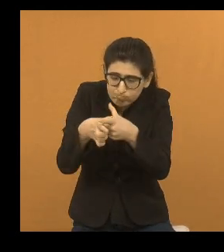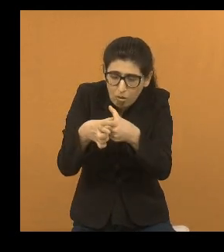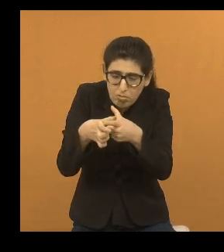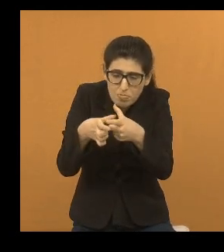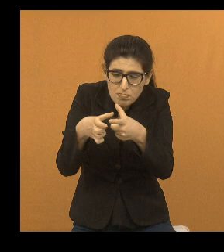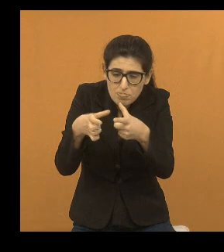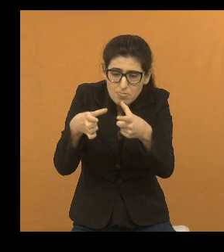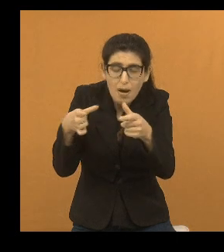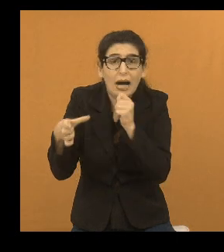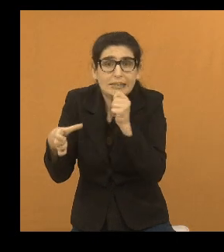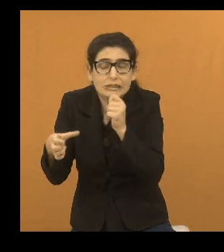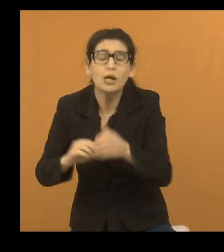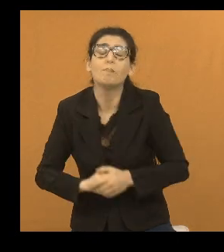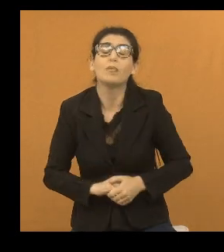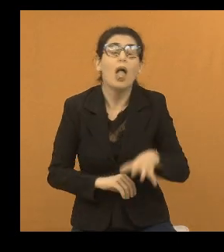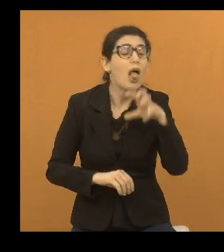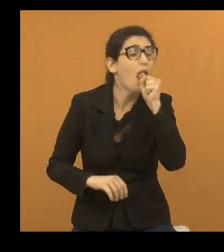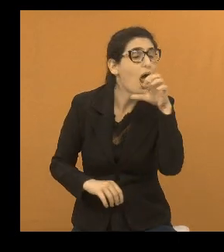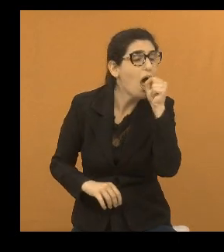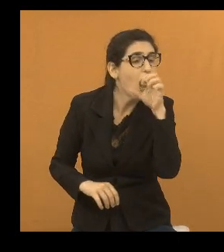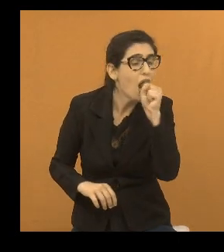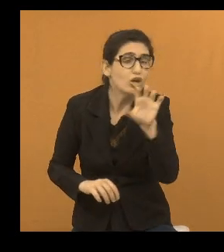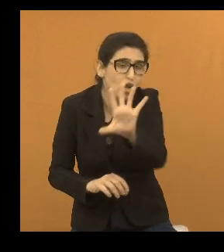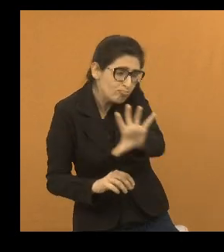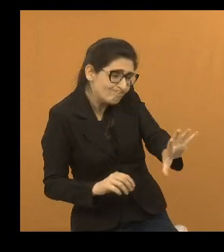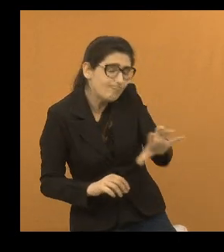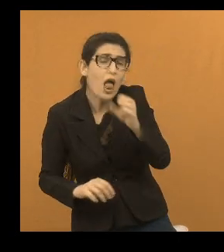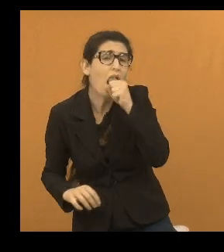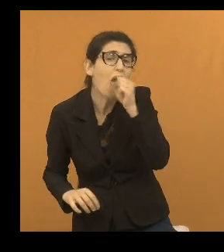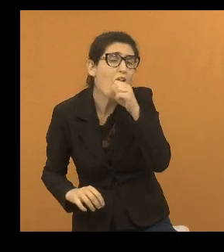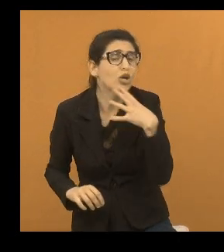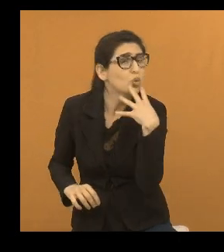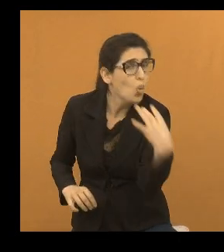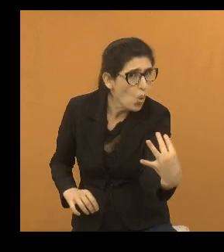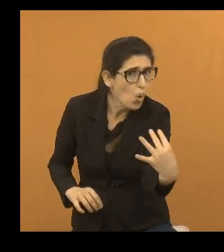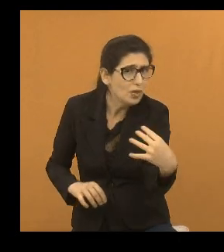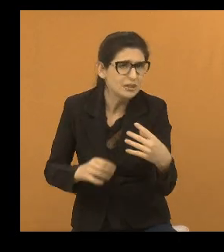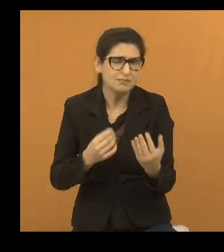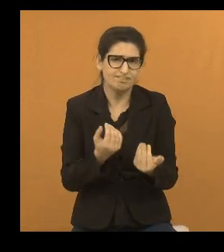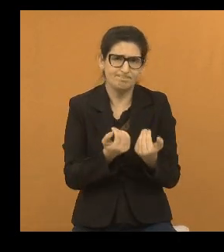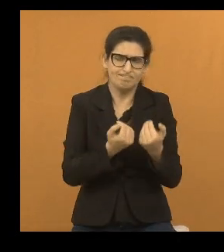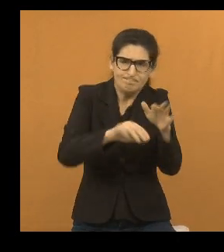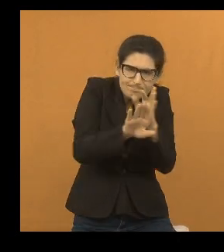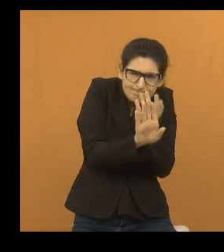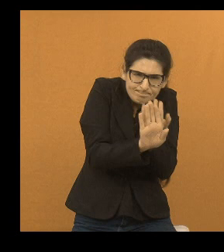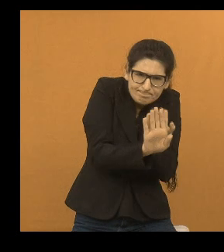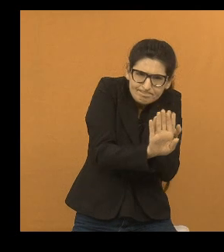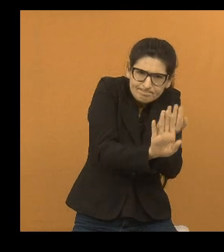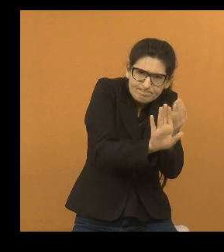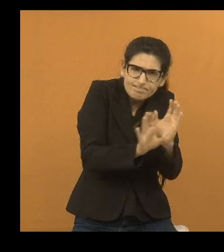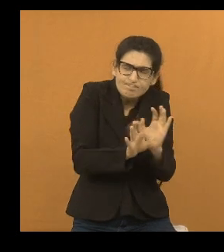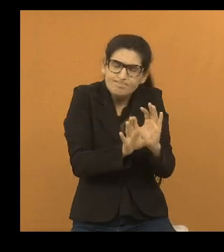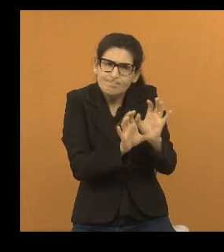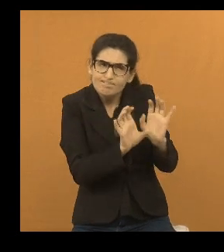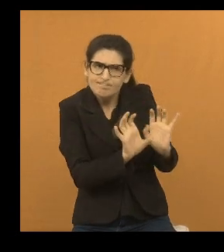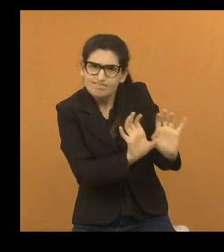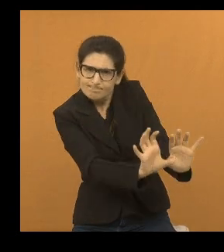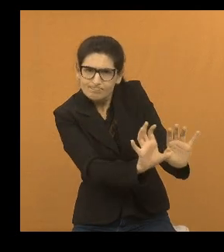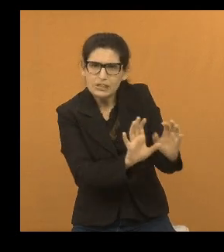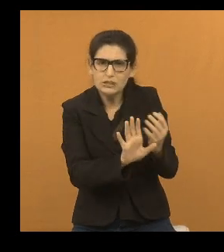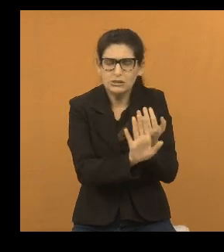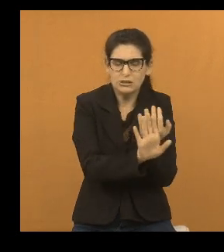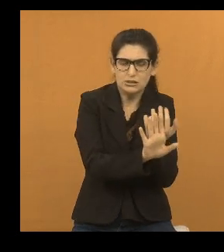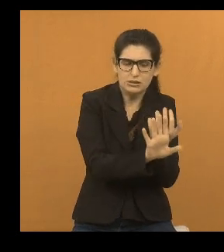em laranja, aqui no canto do mapa, a de ocupação restrita. Cada uma delas também definida e bem